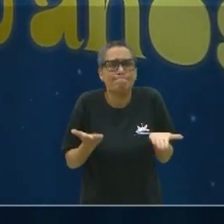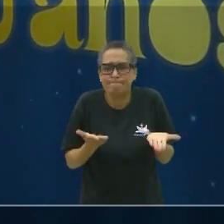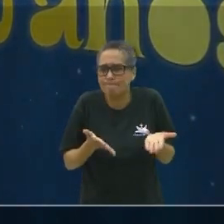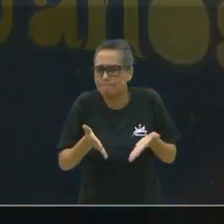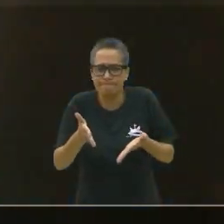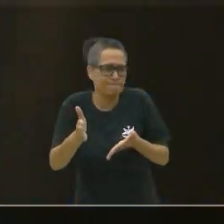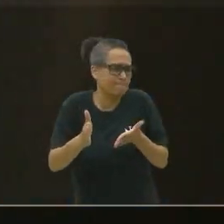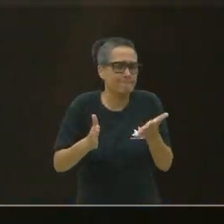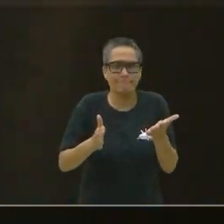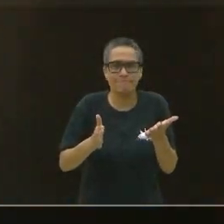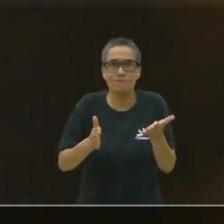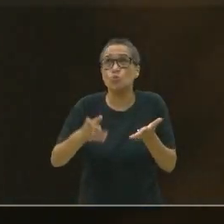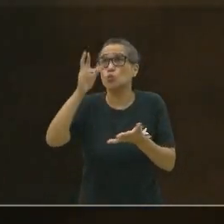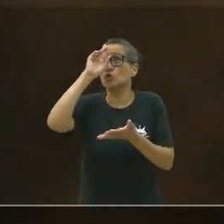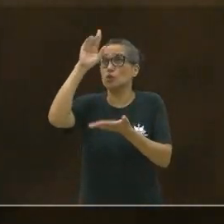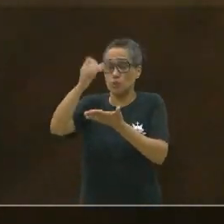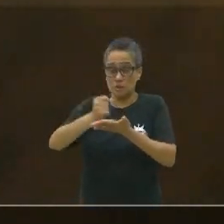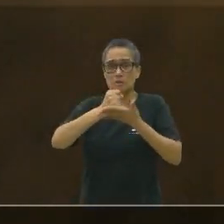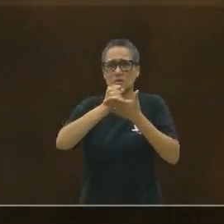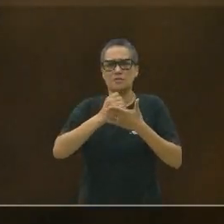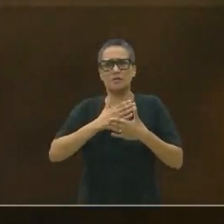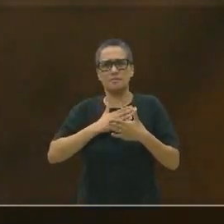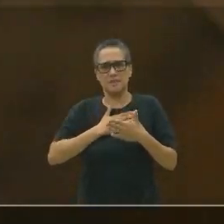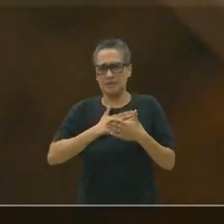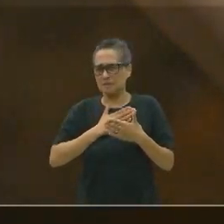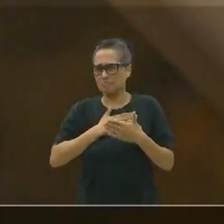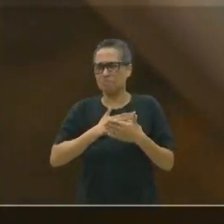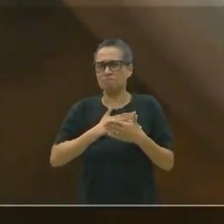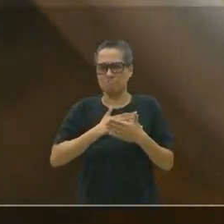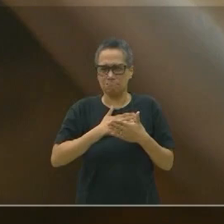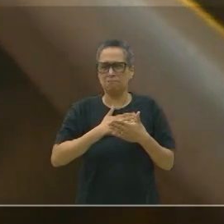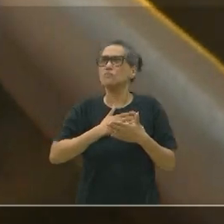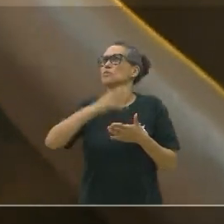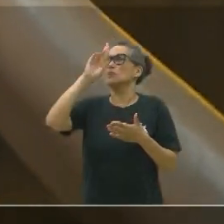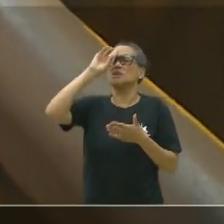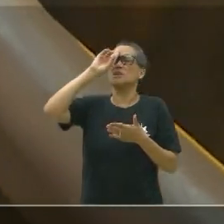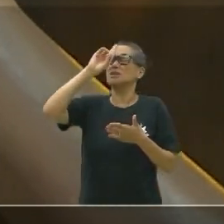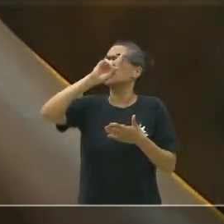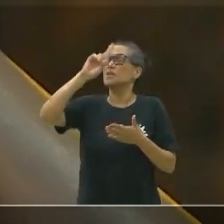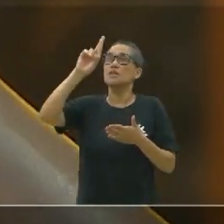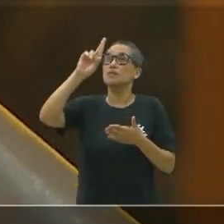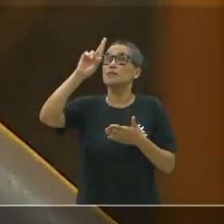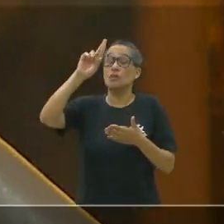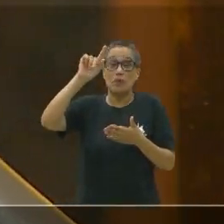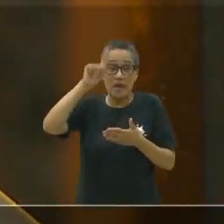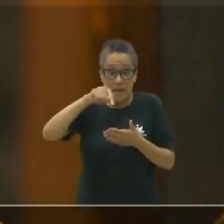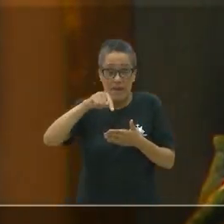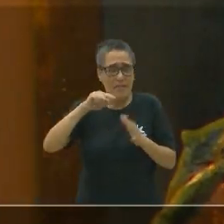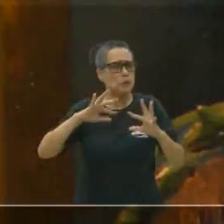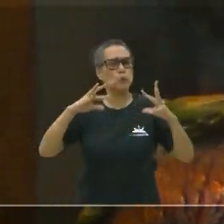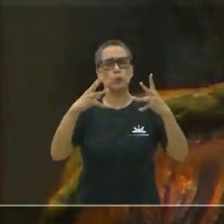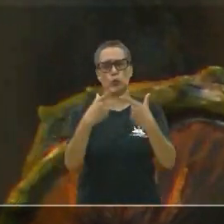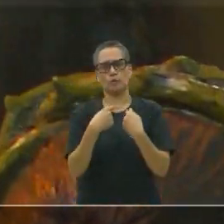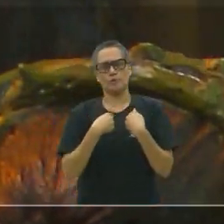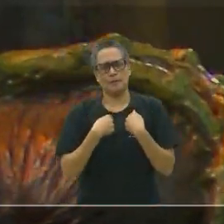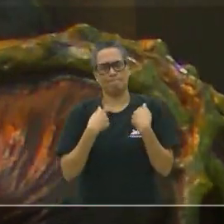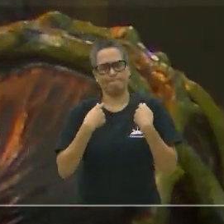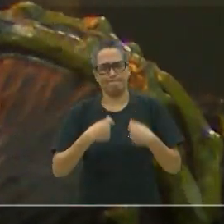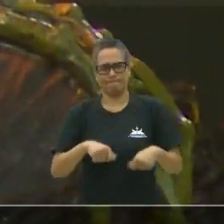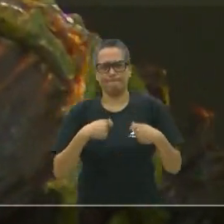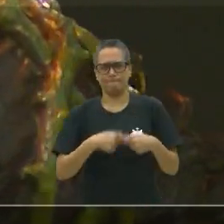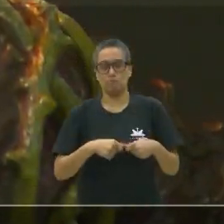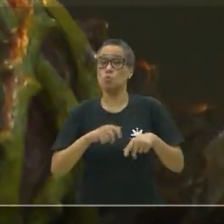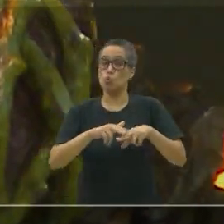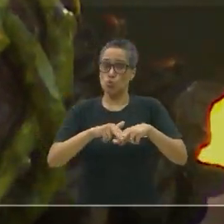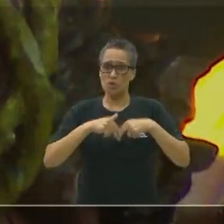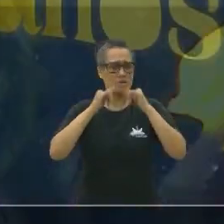minha salvação? Só tu és o que eu preciso. E é por isso que eu